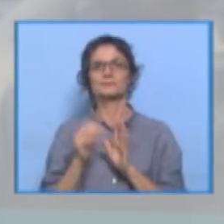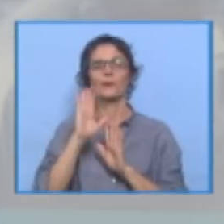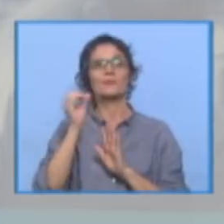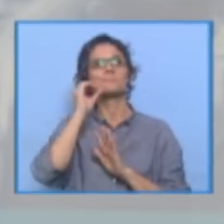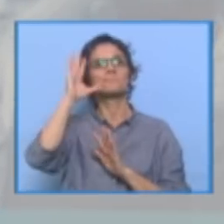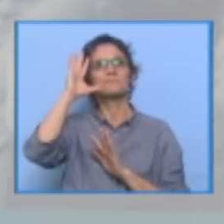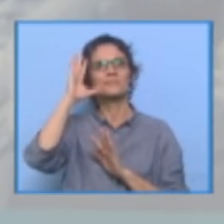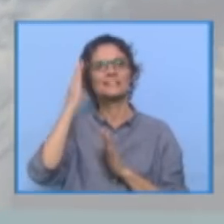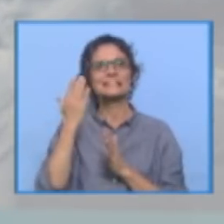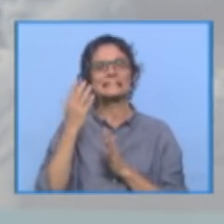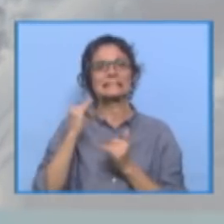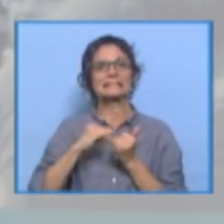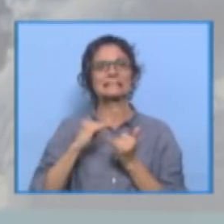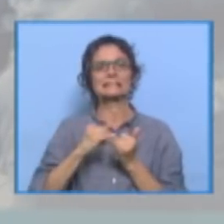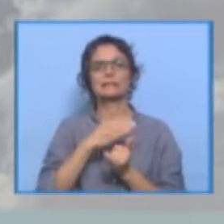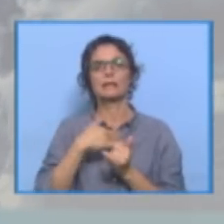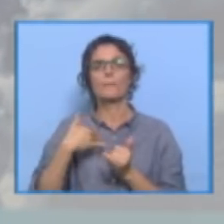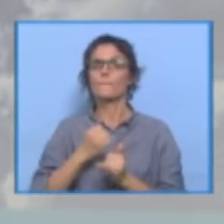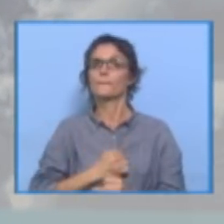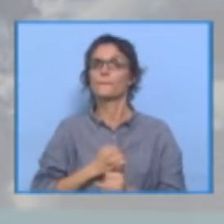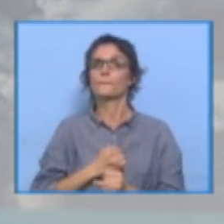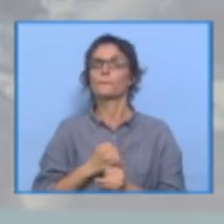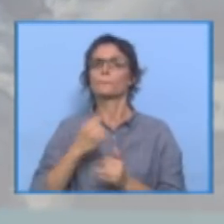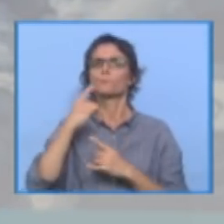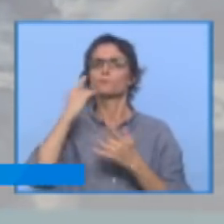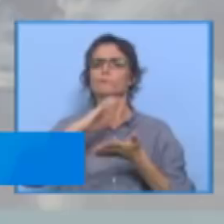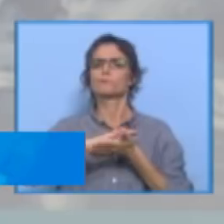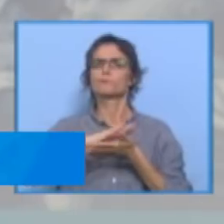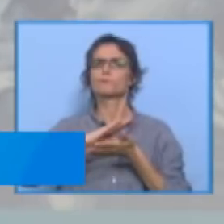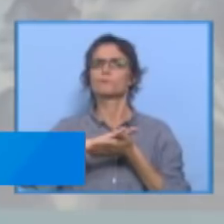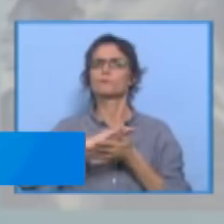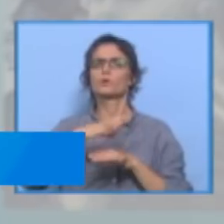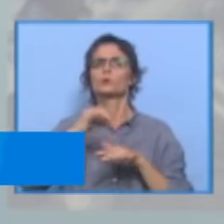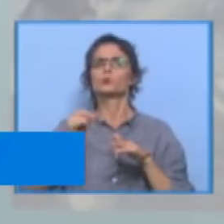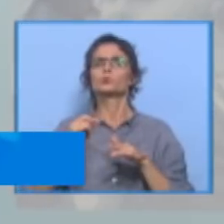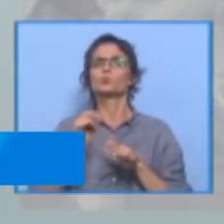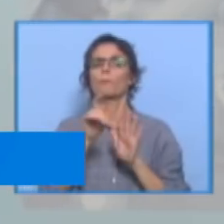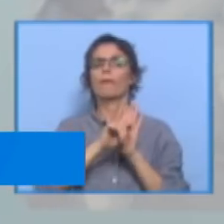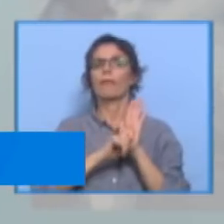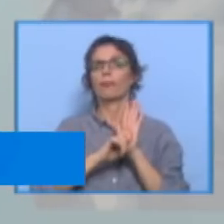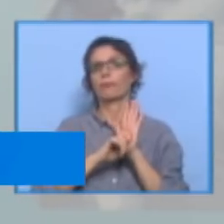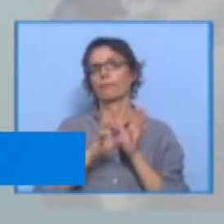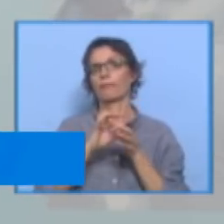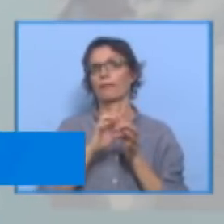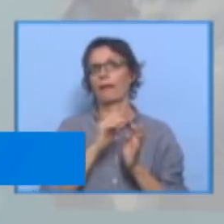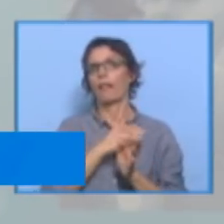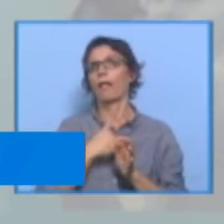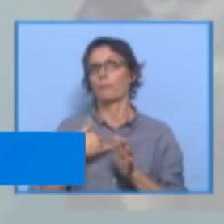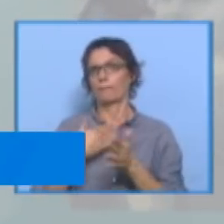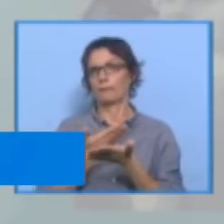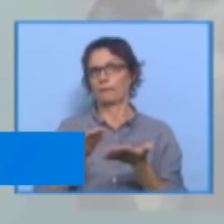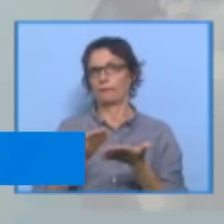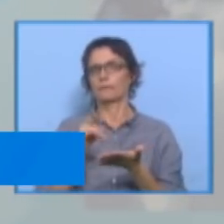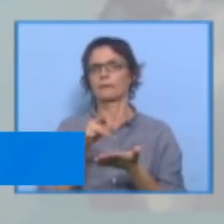Olá, muito boa tarde. A Associação de Médicos Católicos publicou uma obra sobre ética médica que surge no contexto de várias